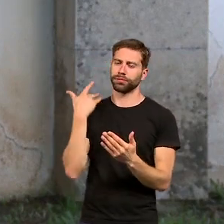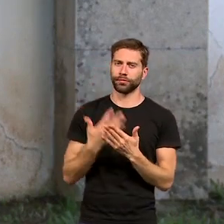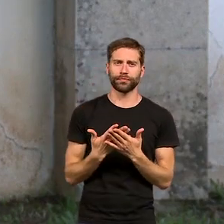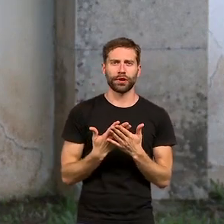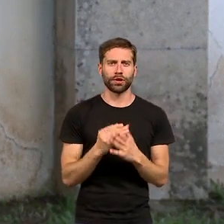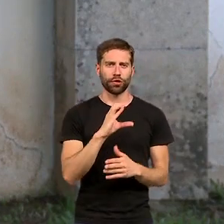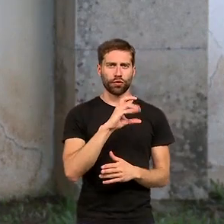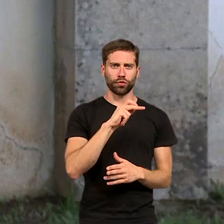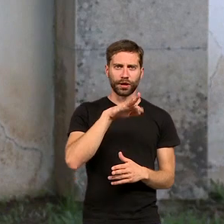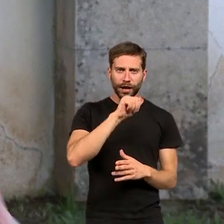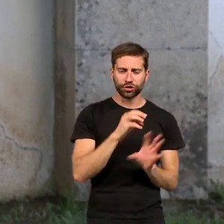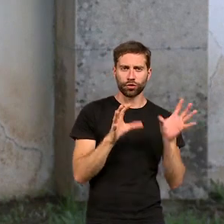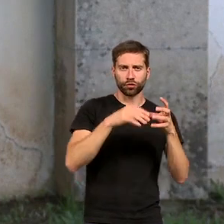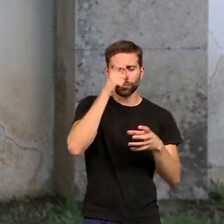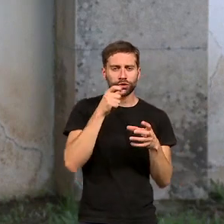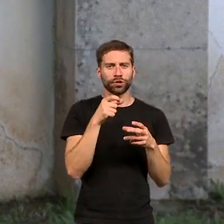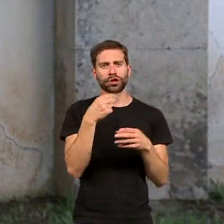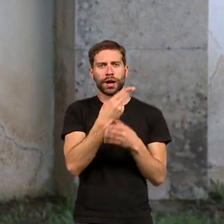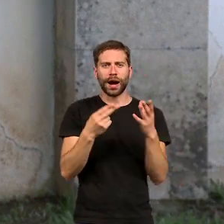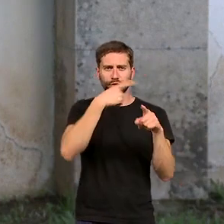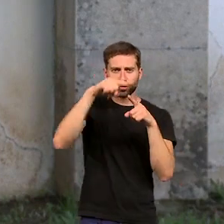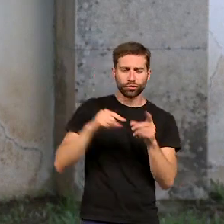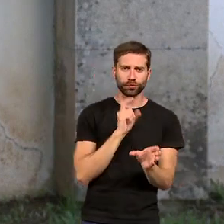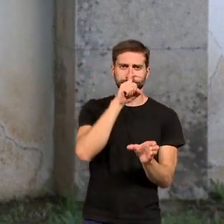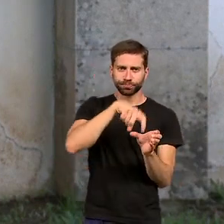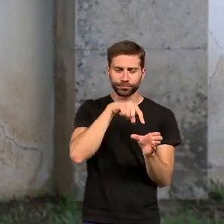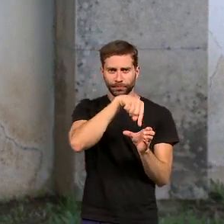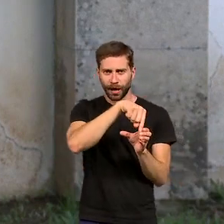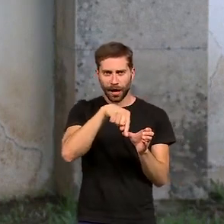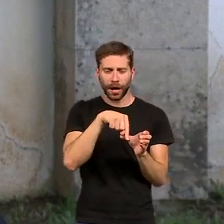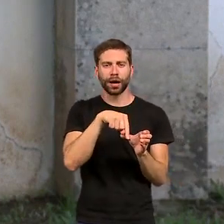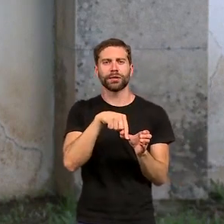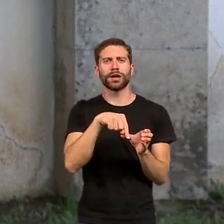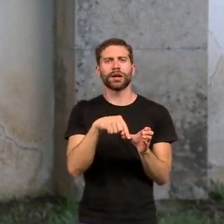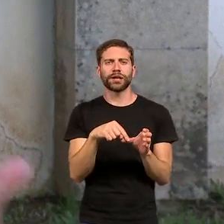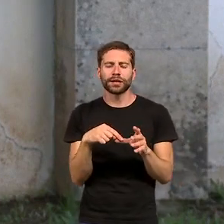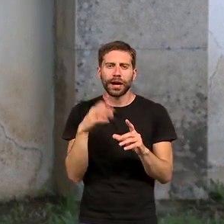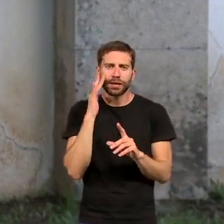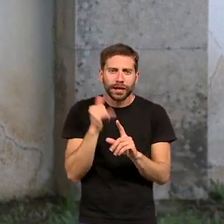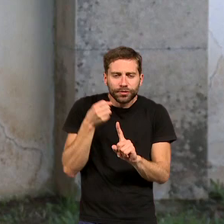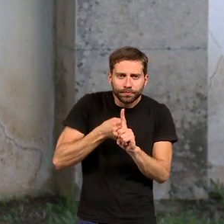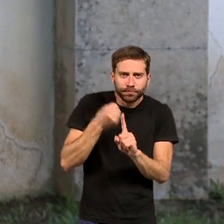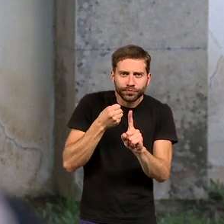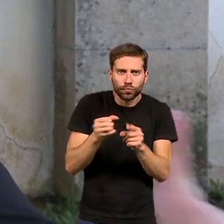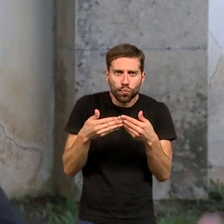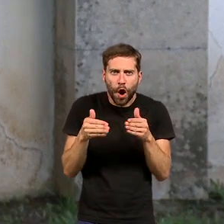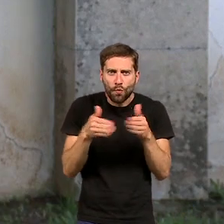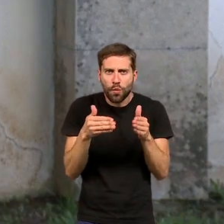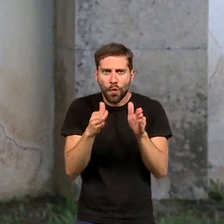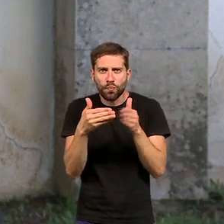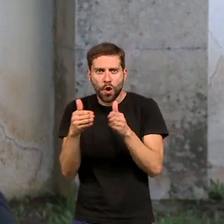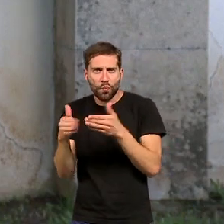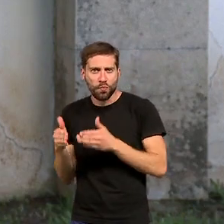O CAIS, que é um coletivo de artistas que de facto tem andado a desbravar caminho e a ajudar artistas